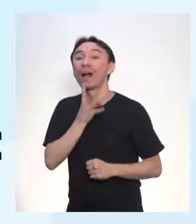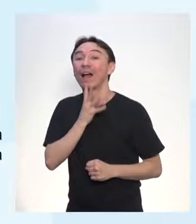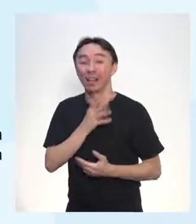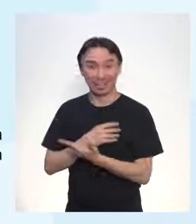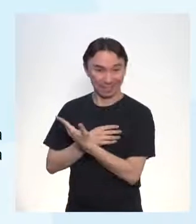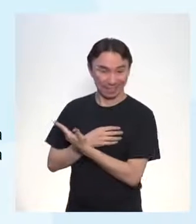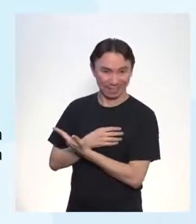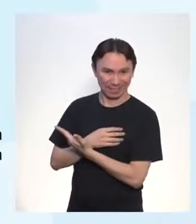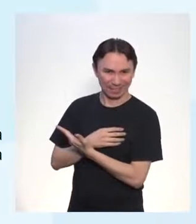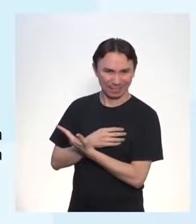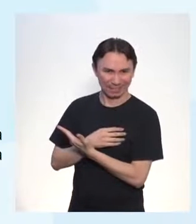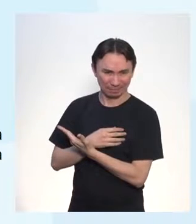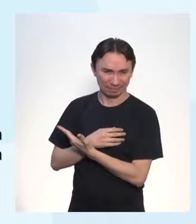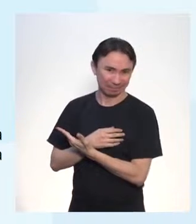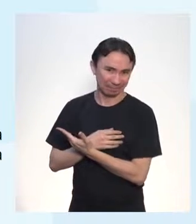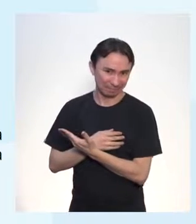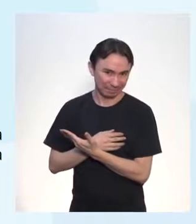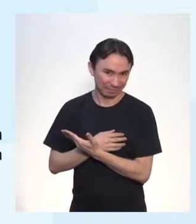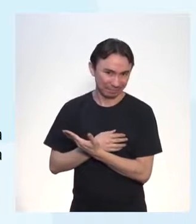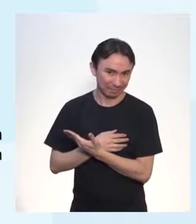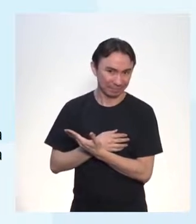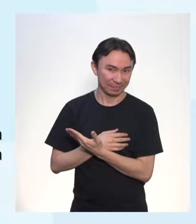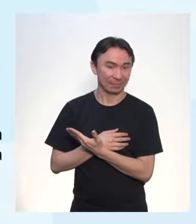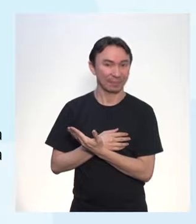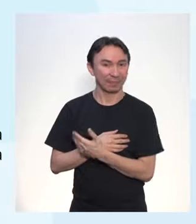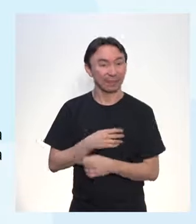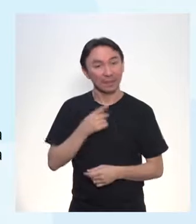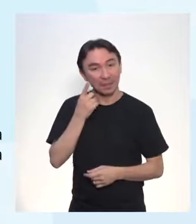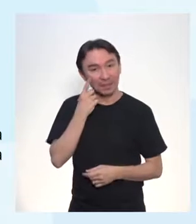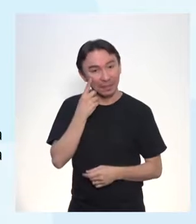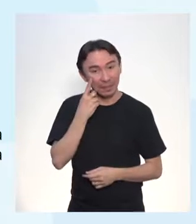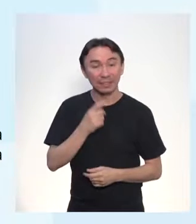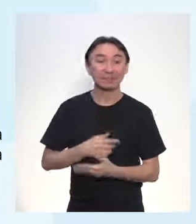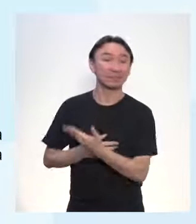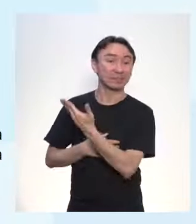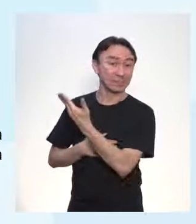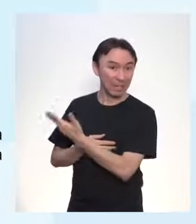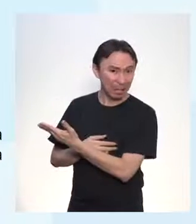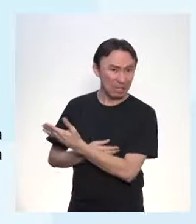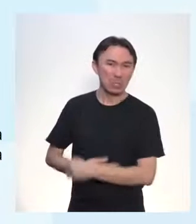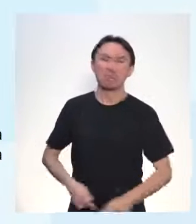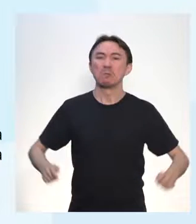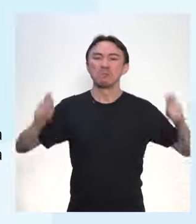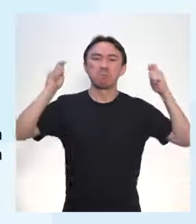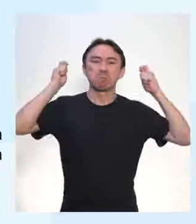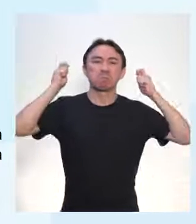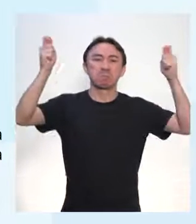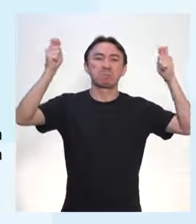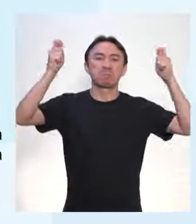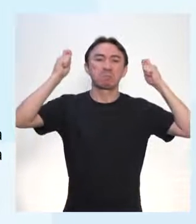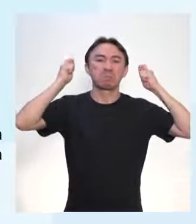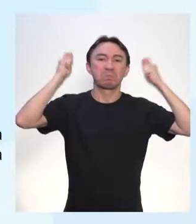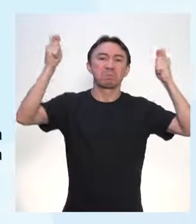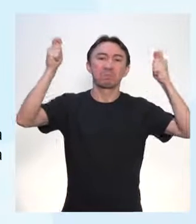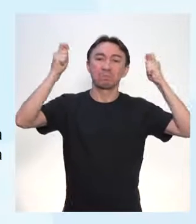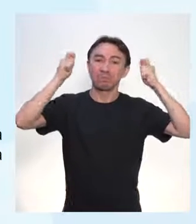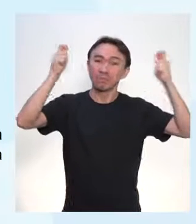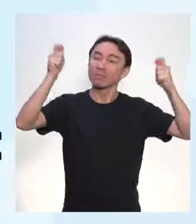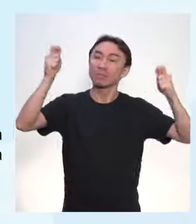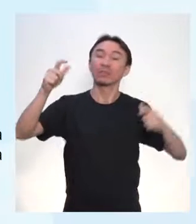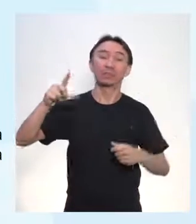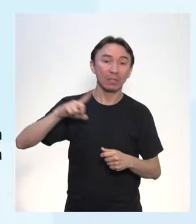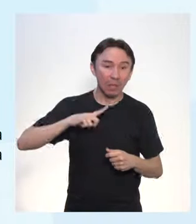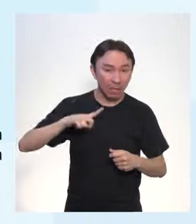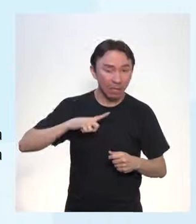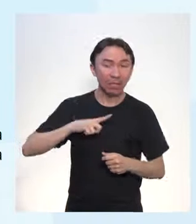nessa imagem, aliás, existe nessa manifestação uma permanência histórica das